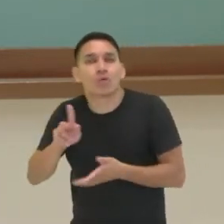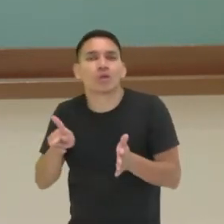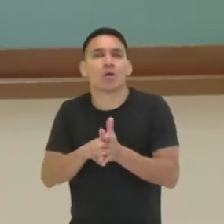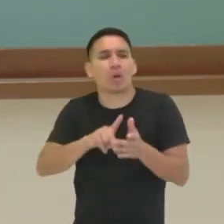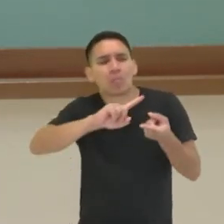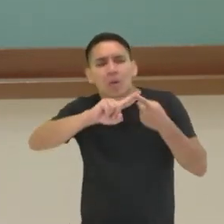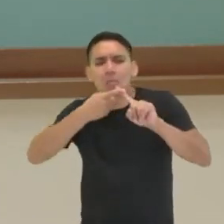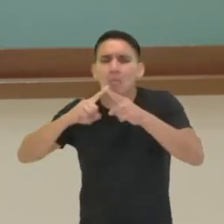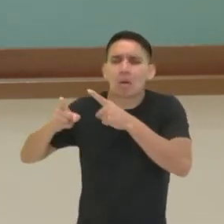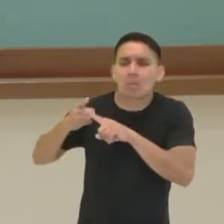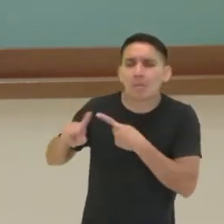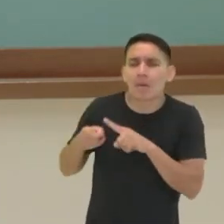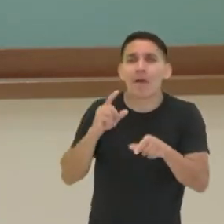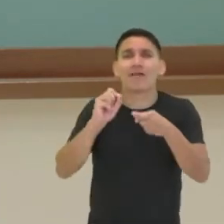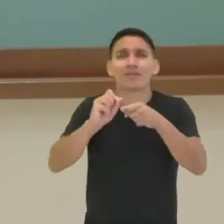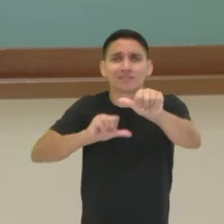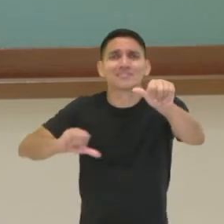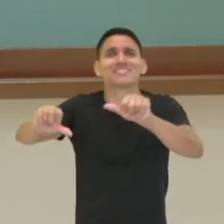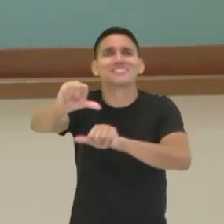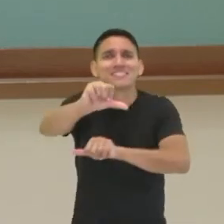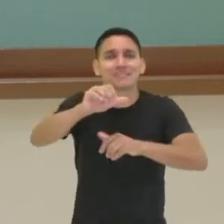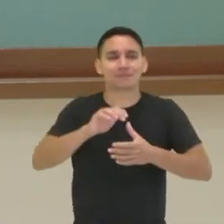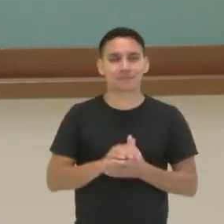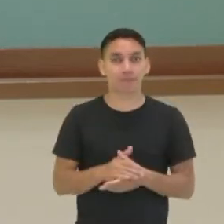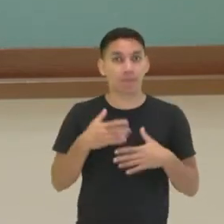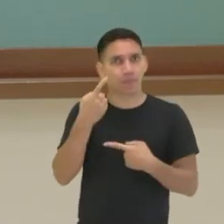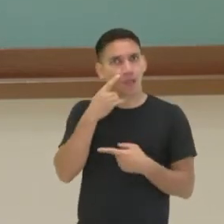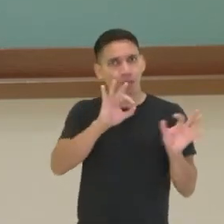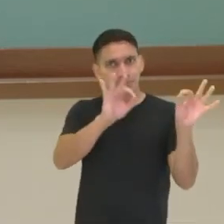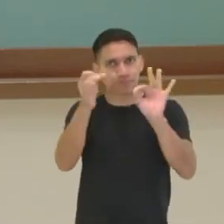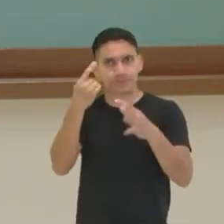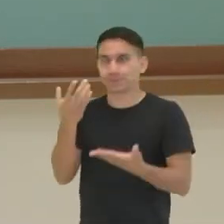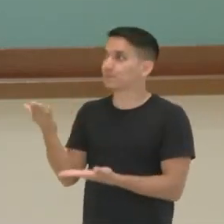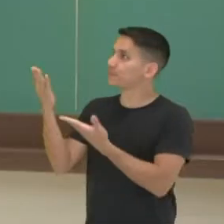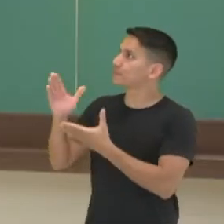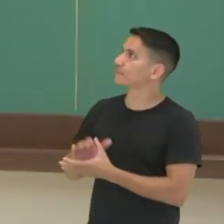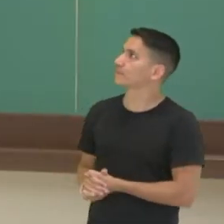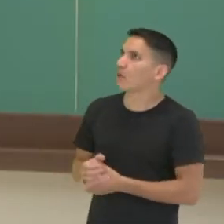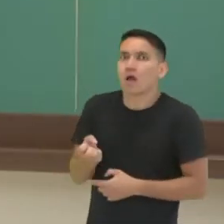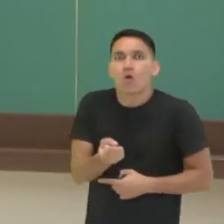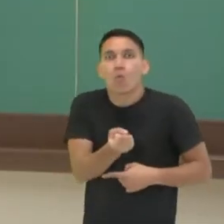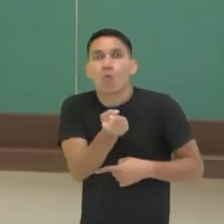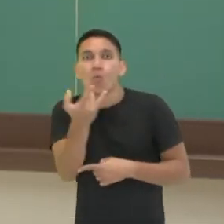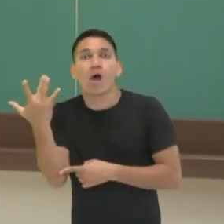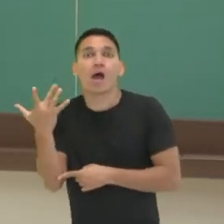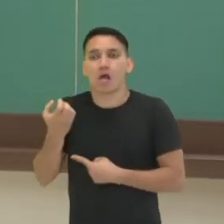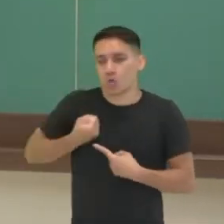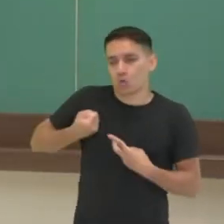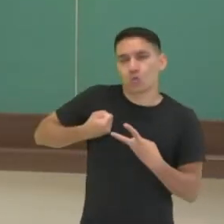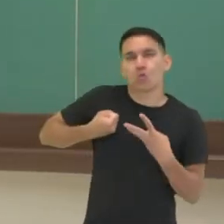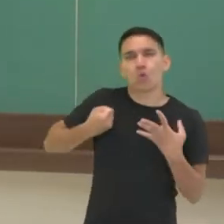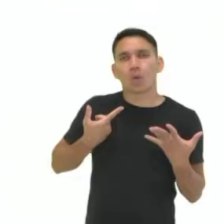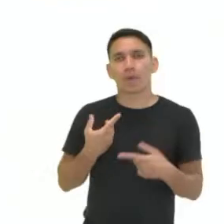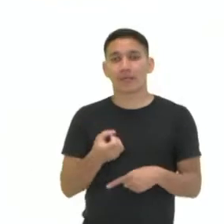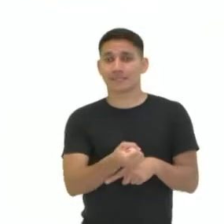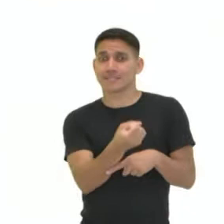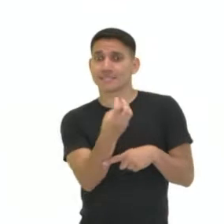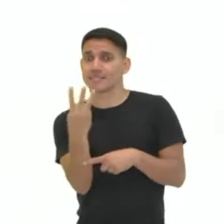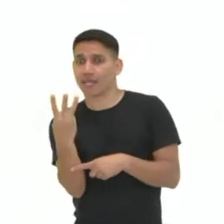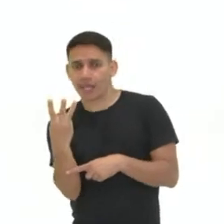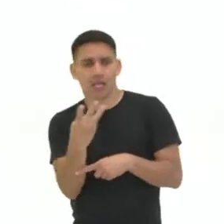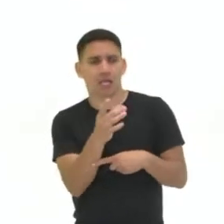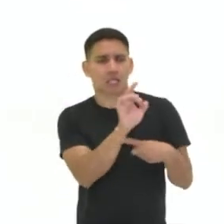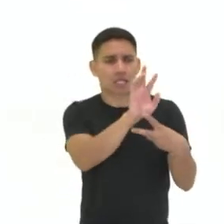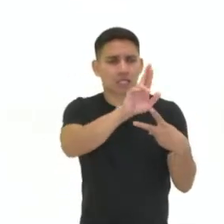aí envolvendo permutação? Então, acompanhe lá. Quantos números de 3 algarismos,